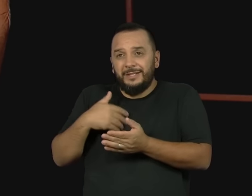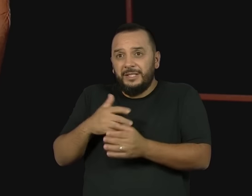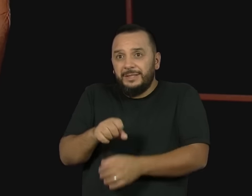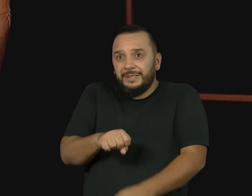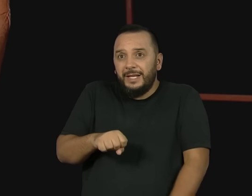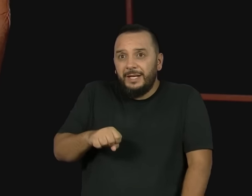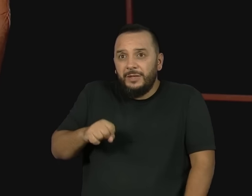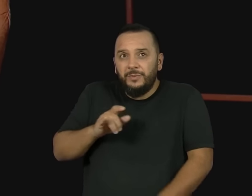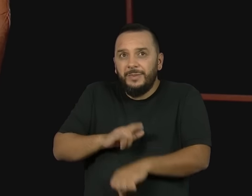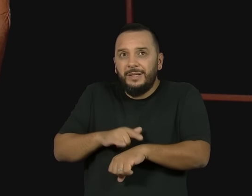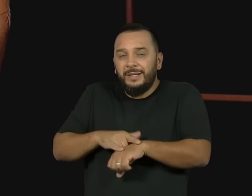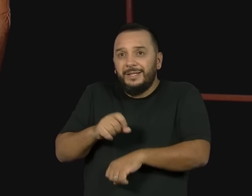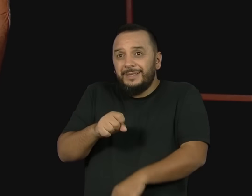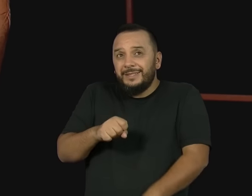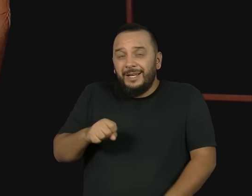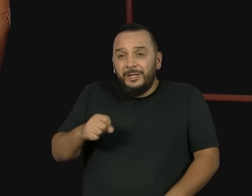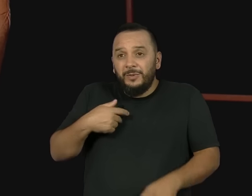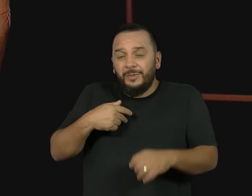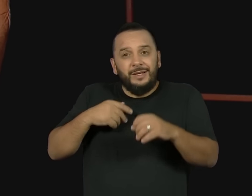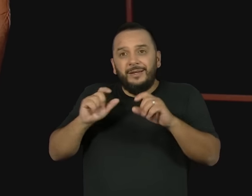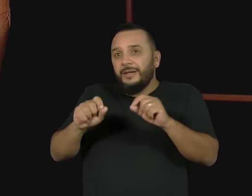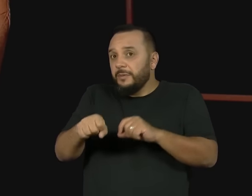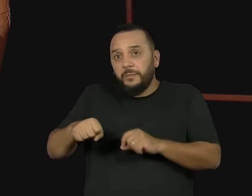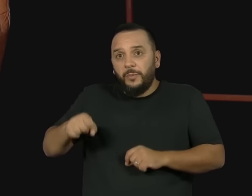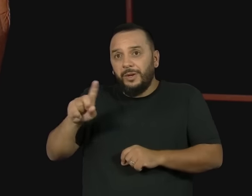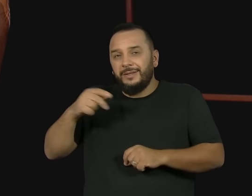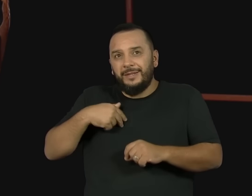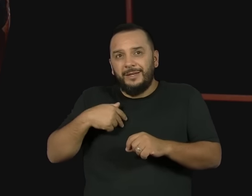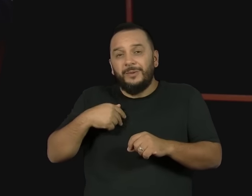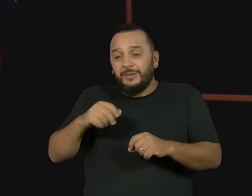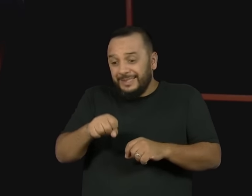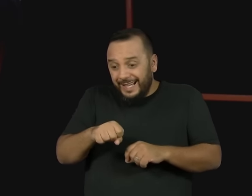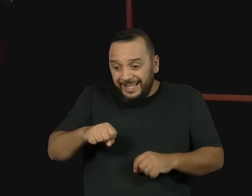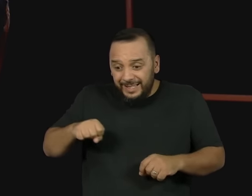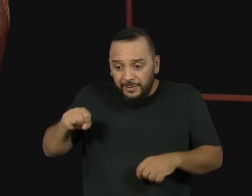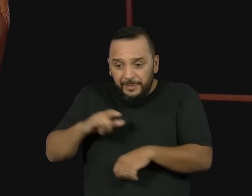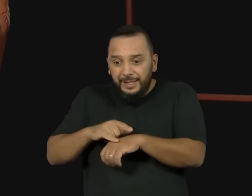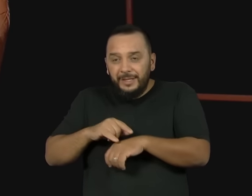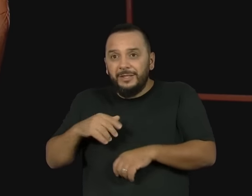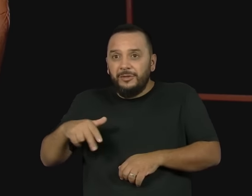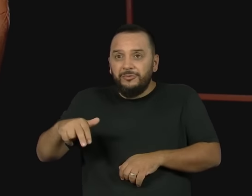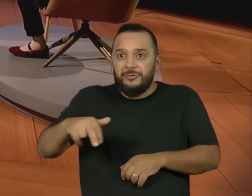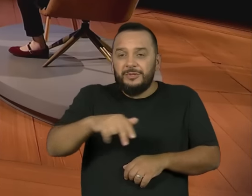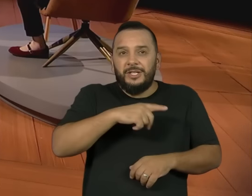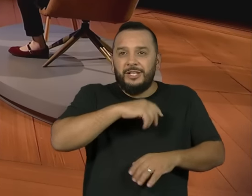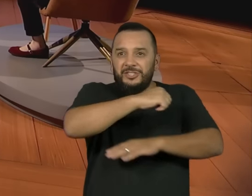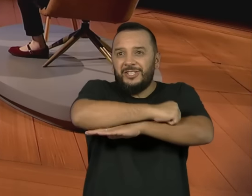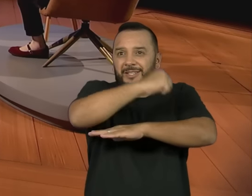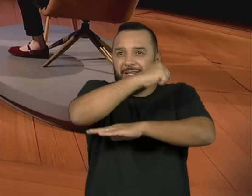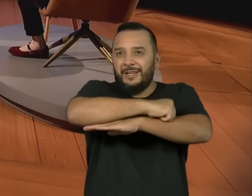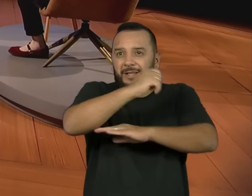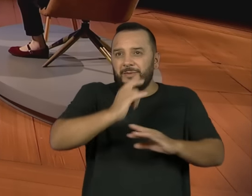do banheiro, saiu pela janela do prédio que tinha em volta. Sabe que aquela... Como